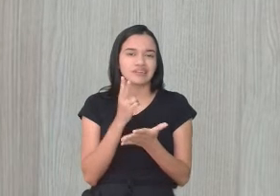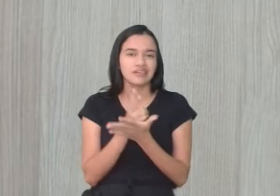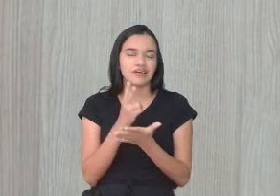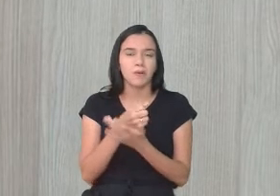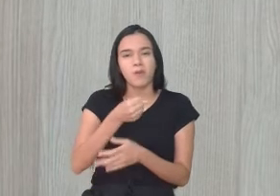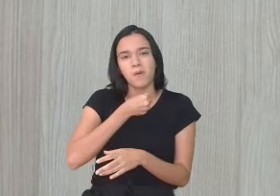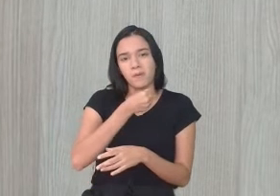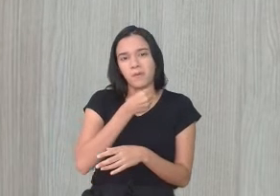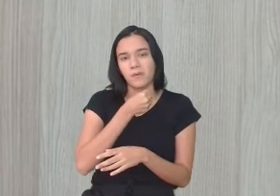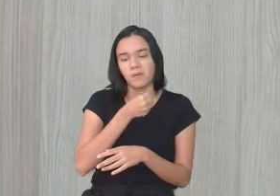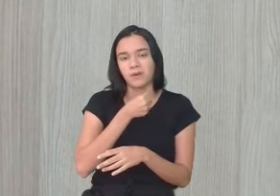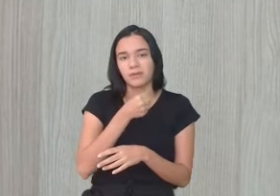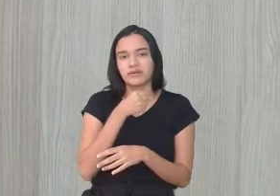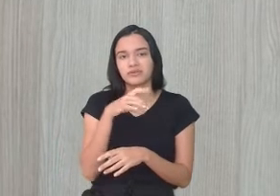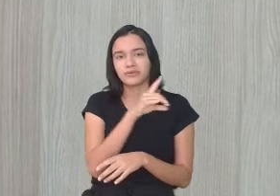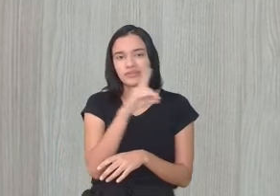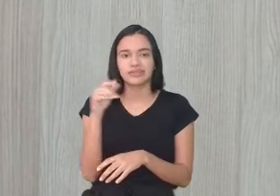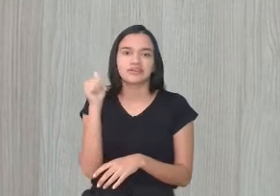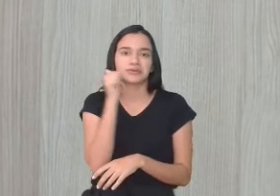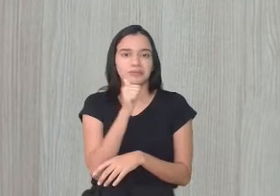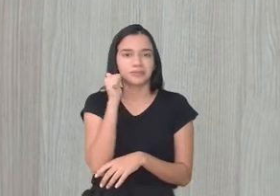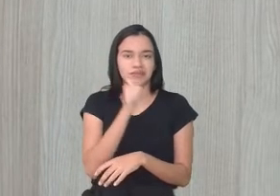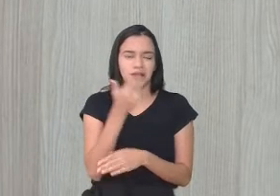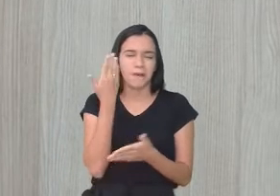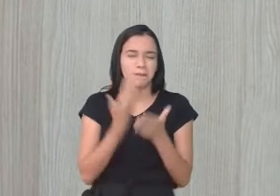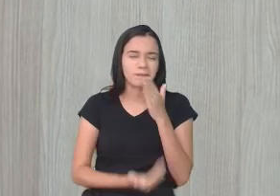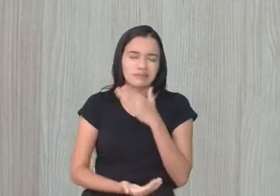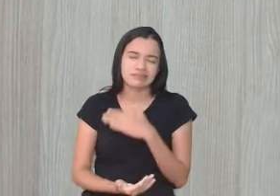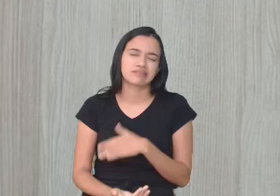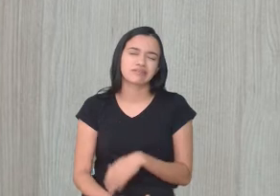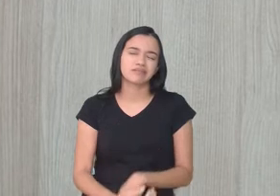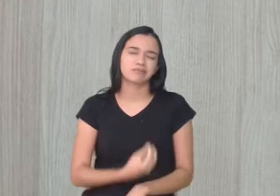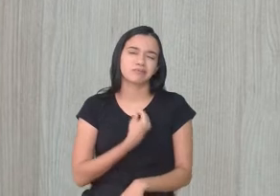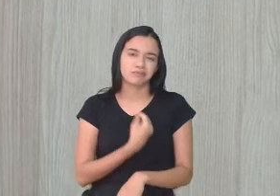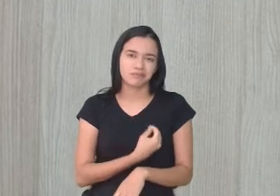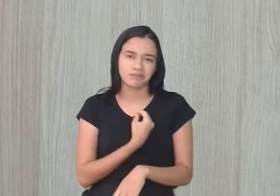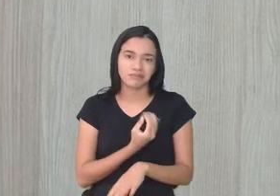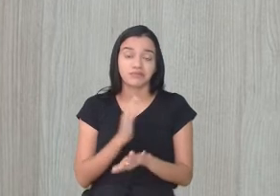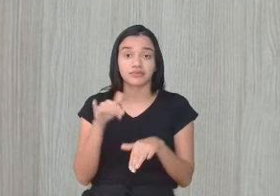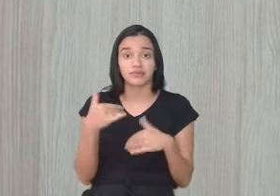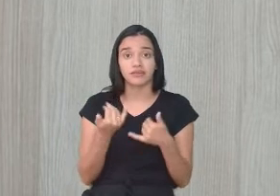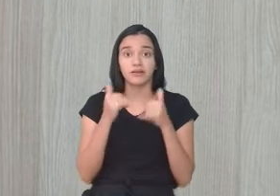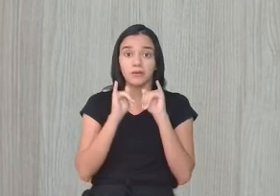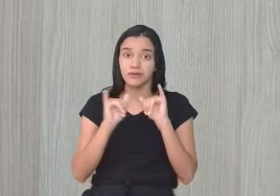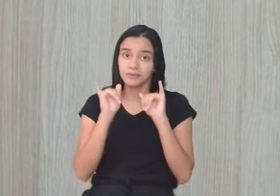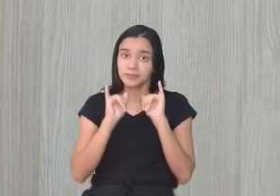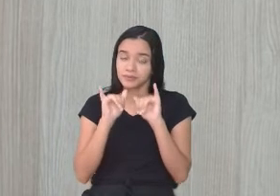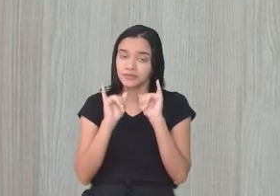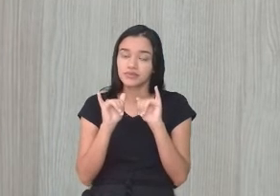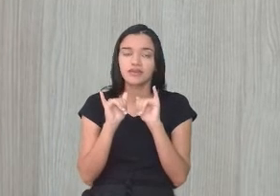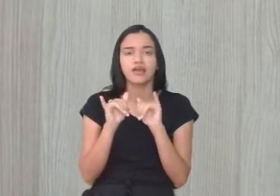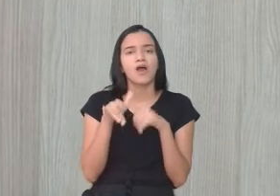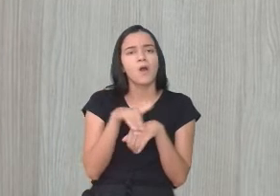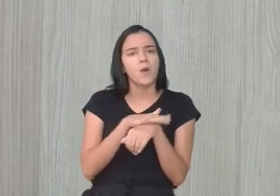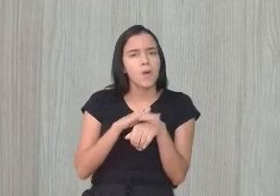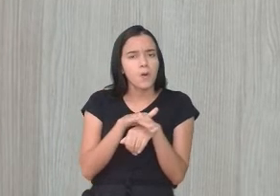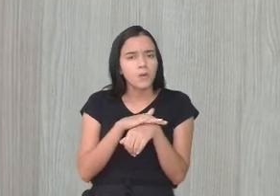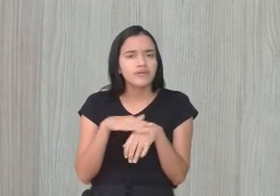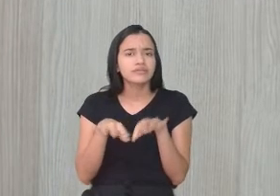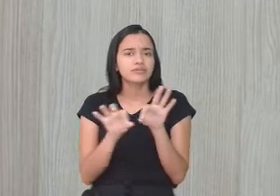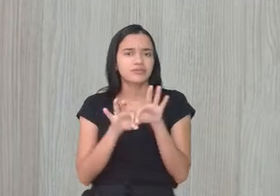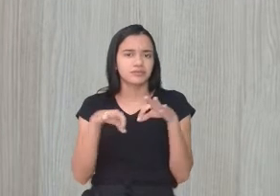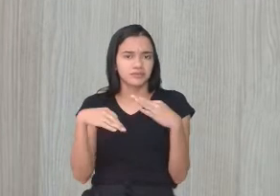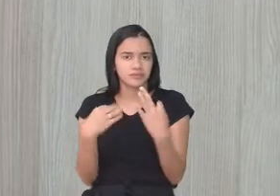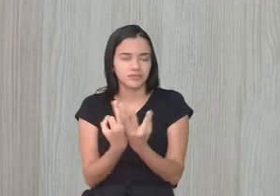questão aí das mulheres, muitas vezes perdendo a vida. E aí vem o meu recadinho, né? Converse aí com a